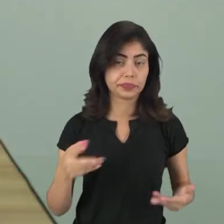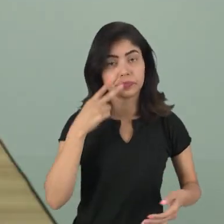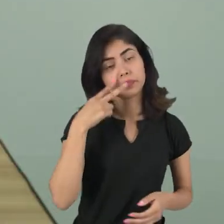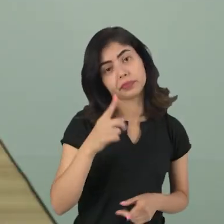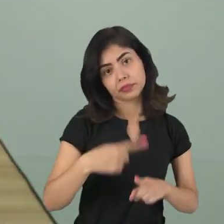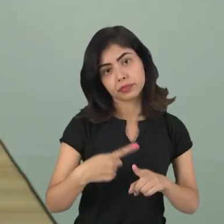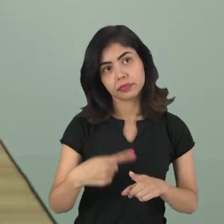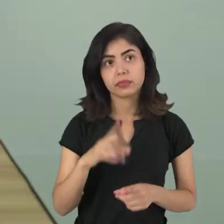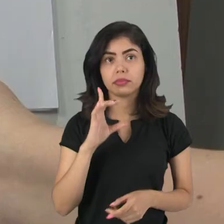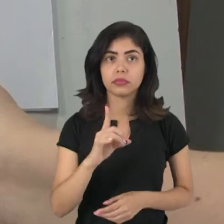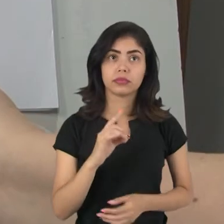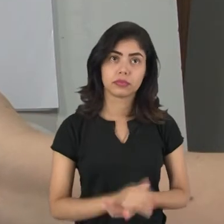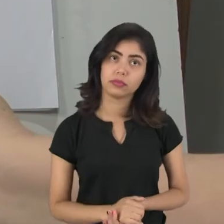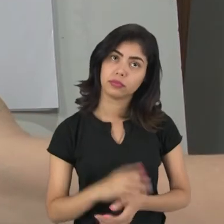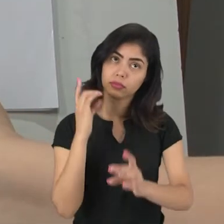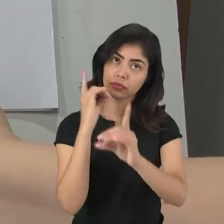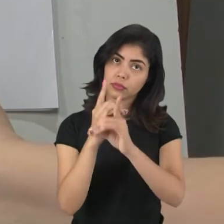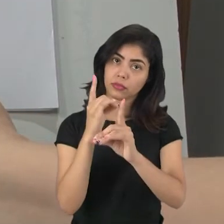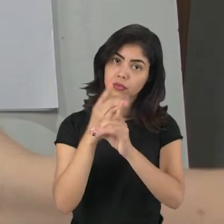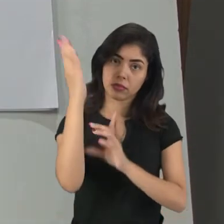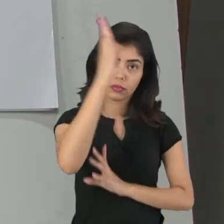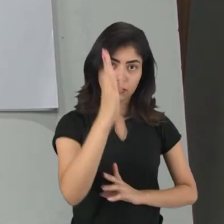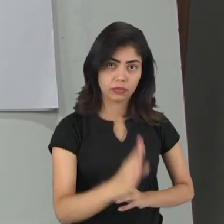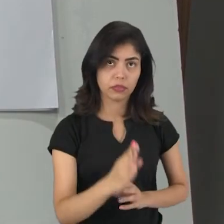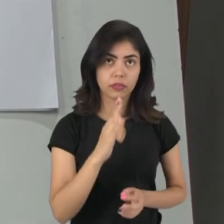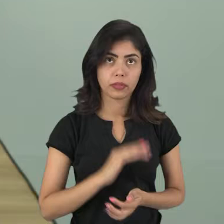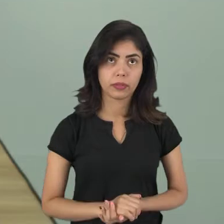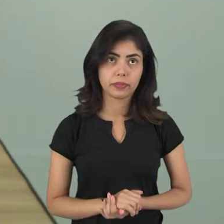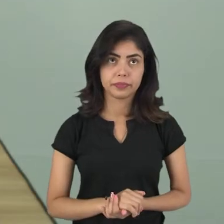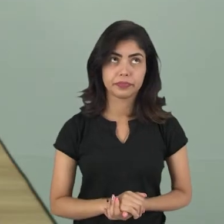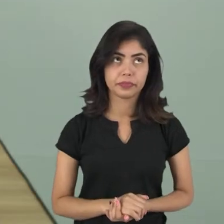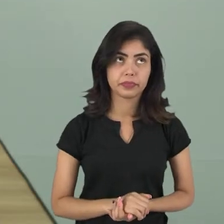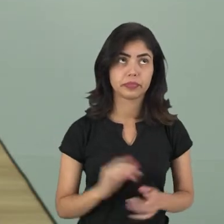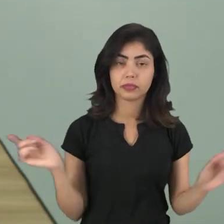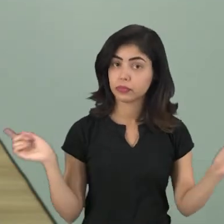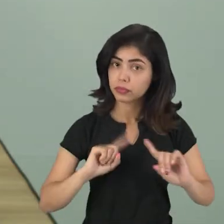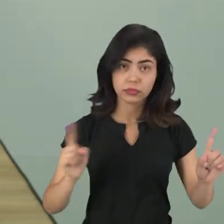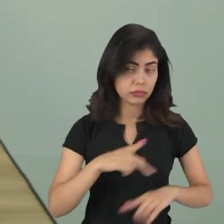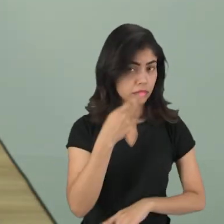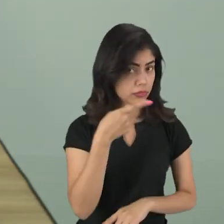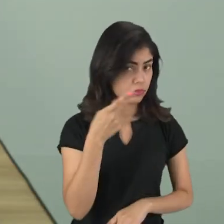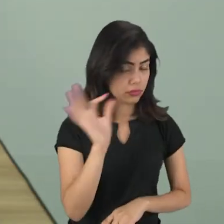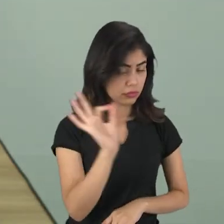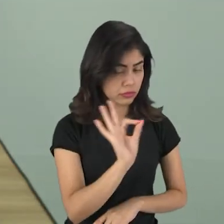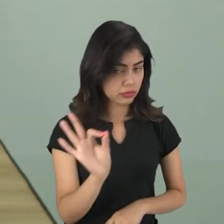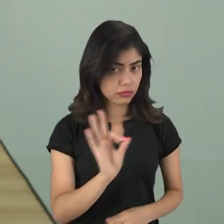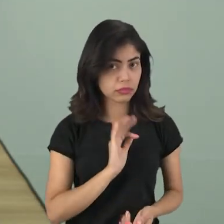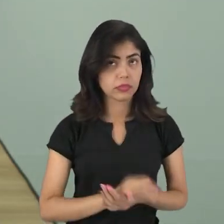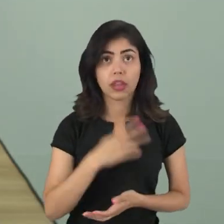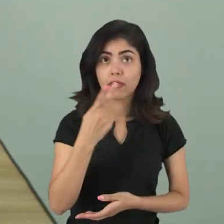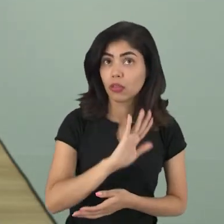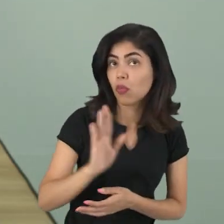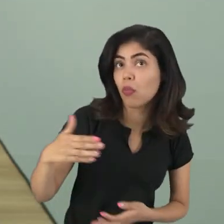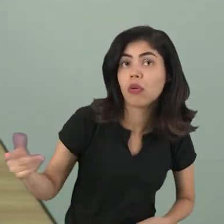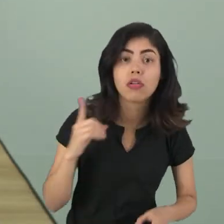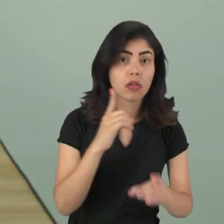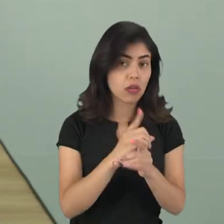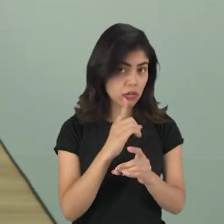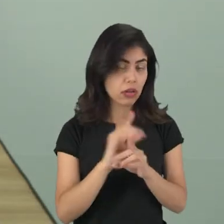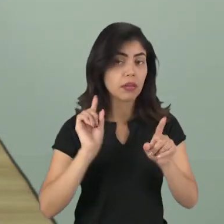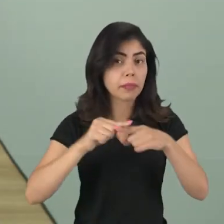uma ideia que o autor quer me passar, mas para que eu compreenda direitinho o que ele está me perguntando aqui no texto,